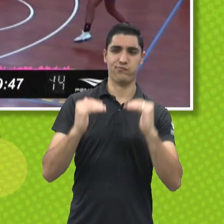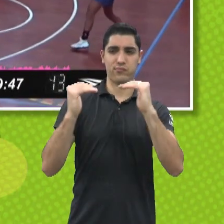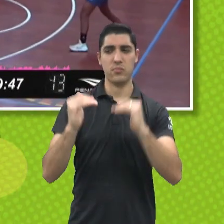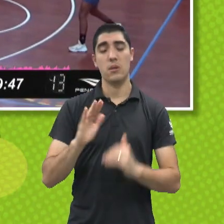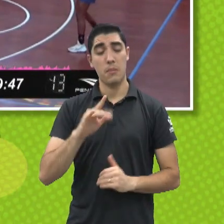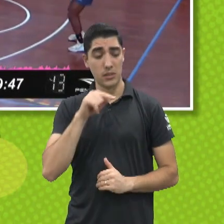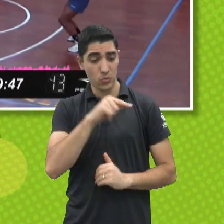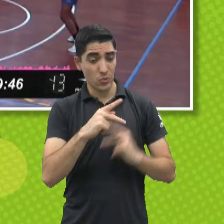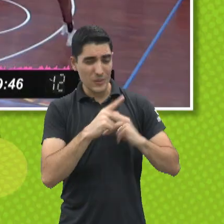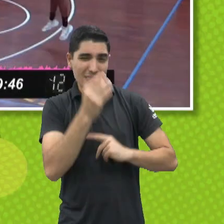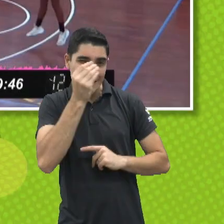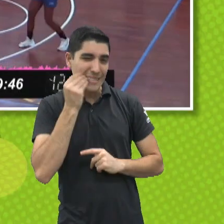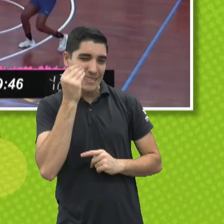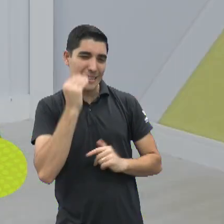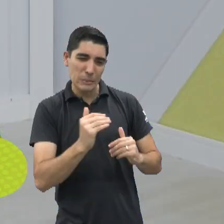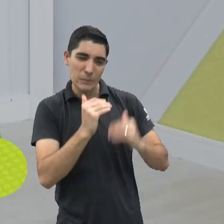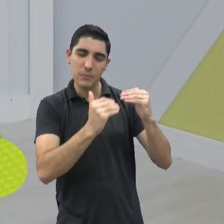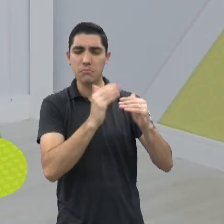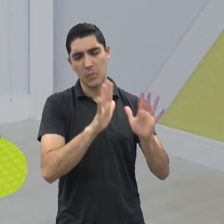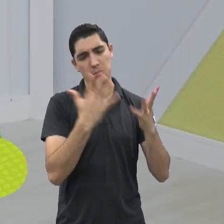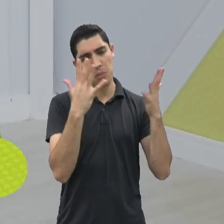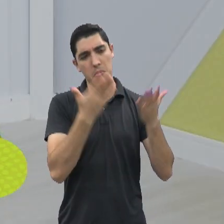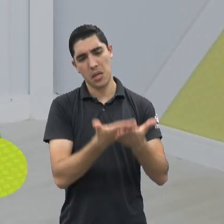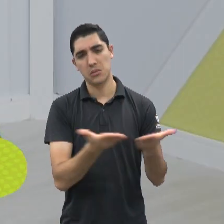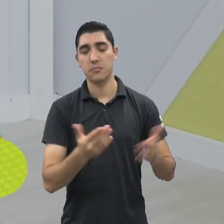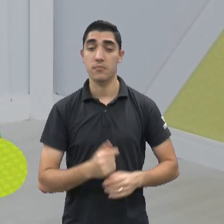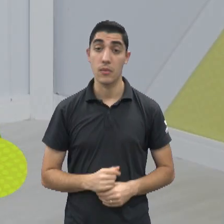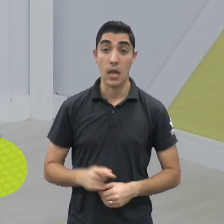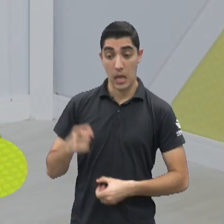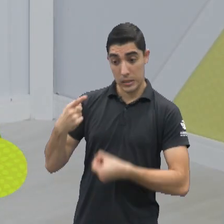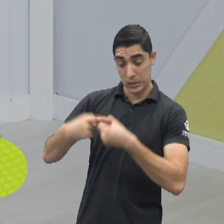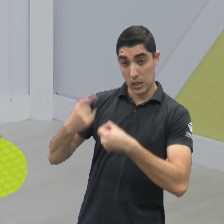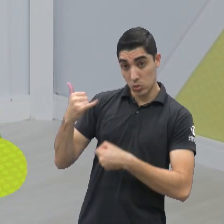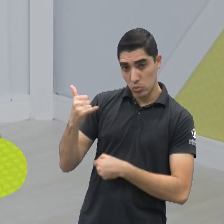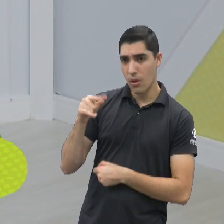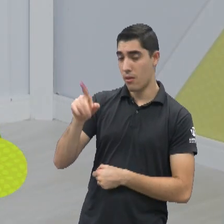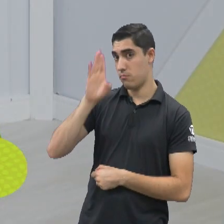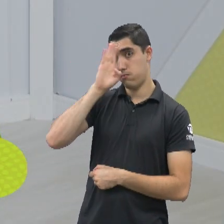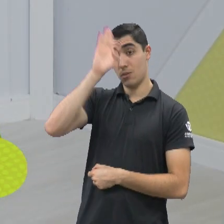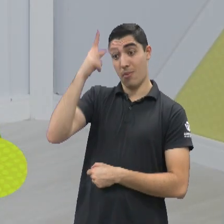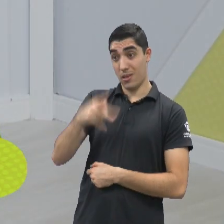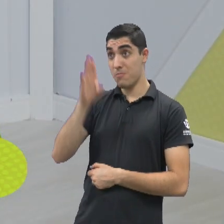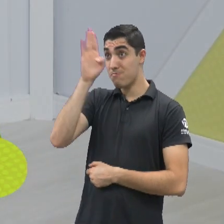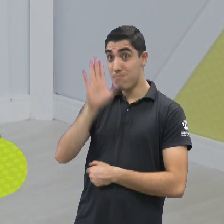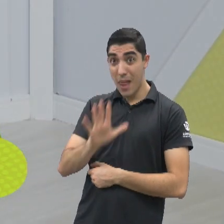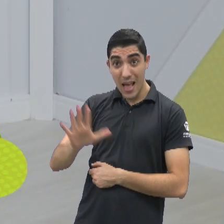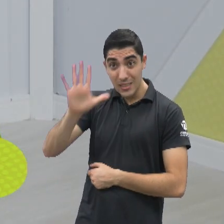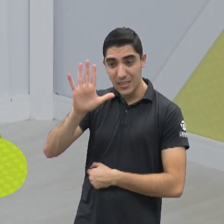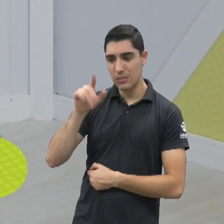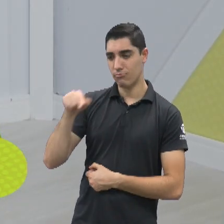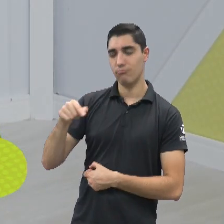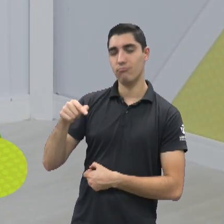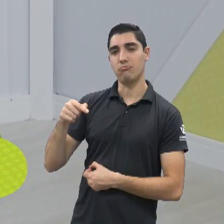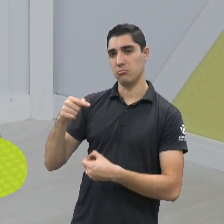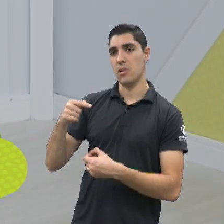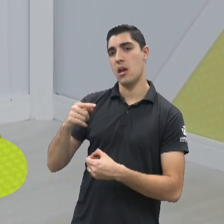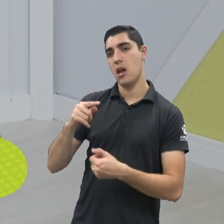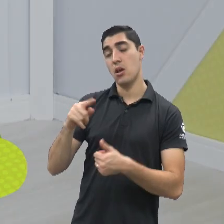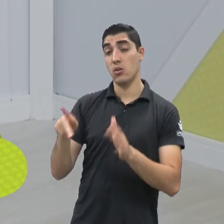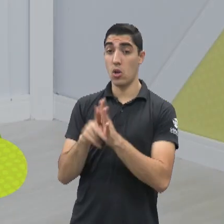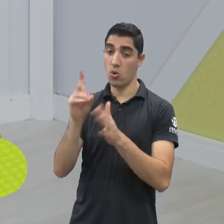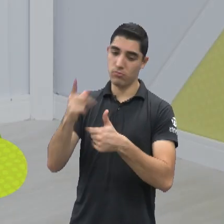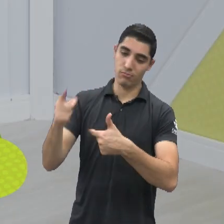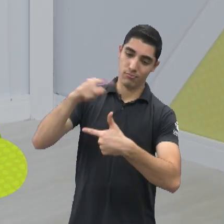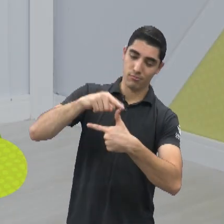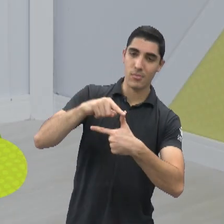forçar esse terceiro jogo. Parabéns aí pela campanha. O Ituano é um dos principais times do país até, né? Só um pouquinho abaixo do Sampaio Corrêa,